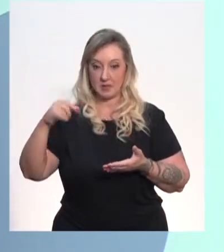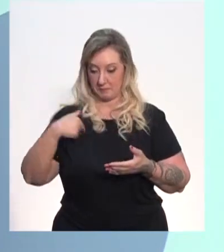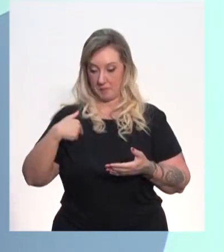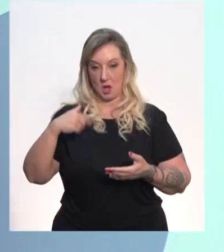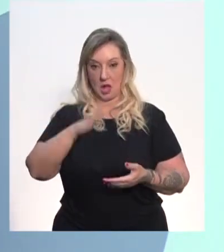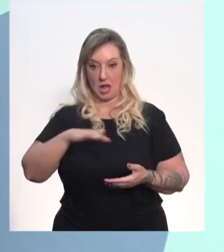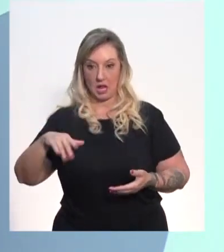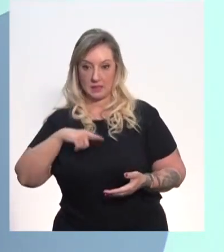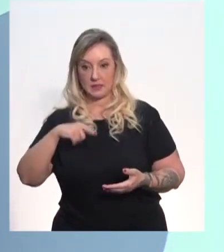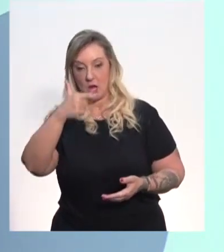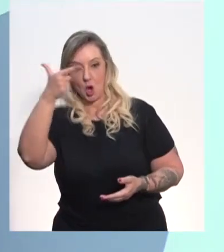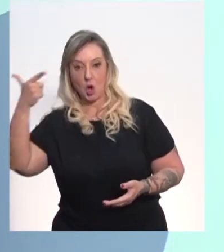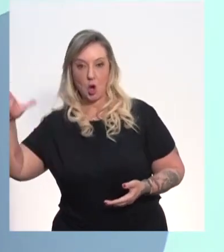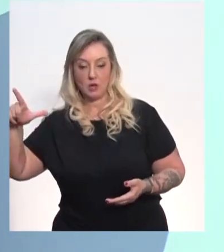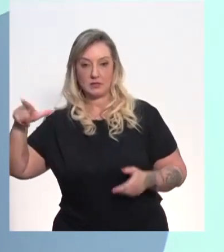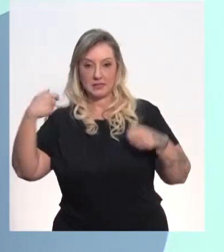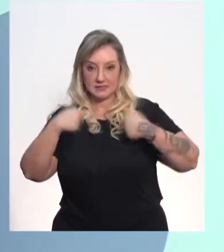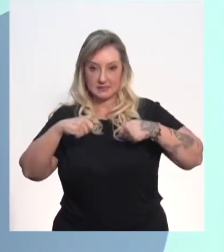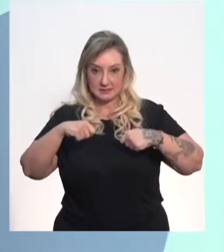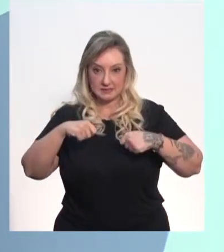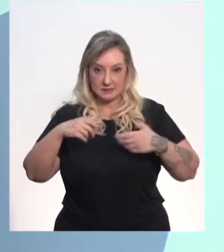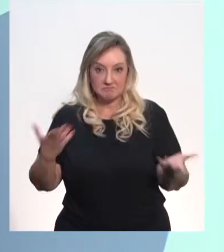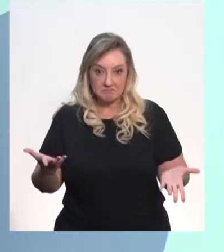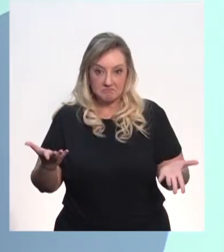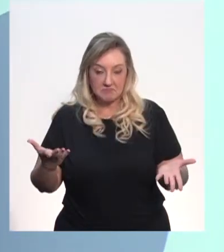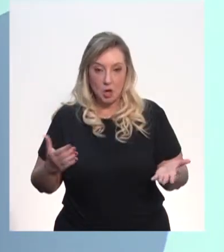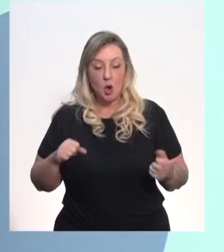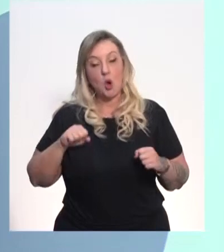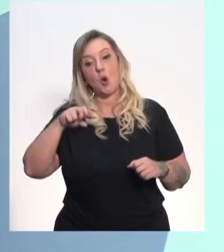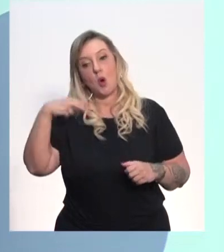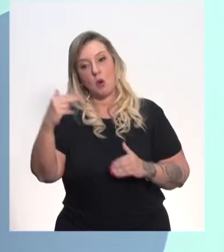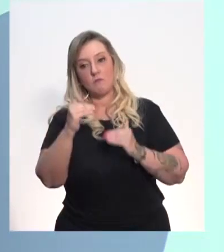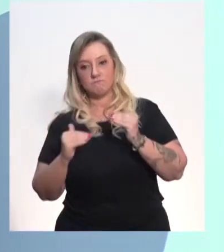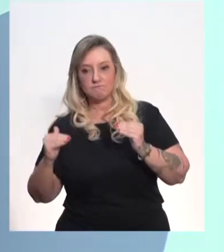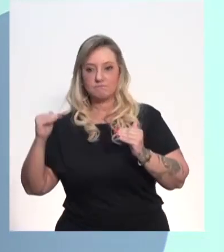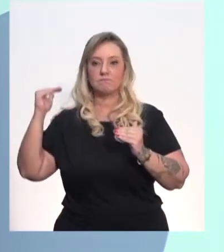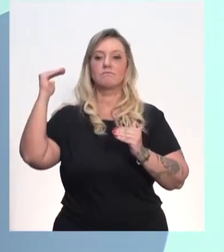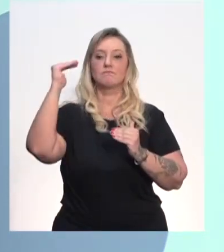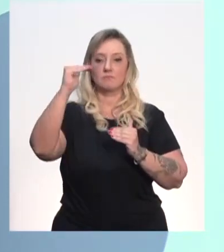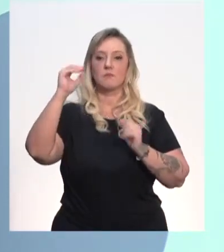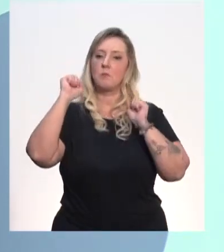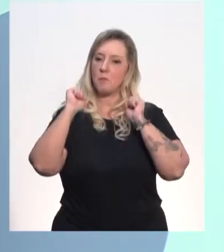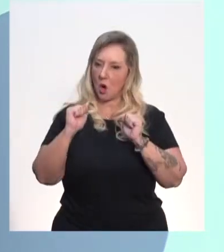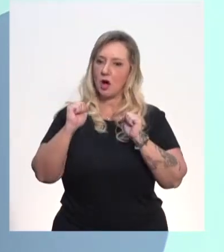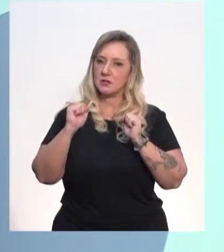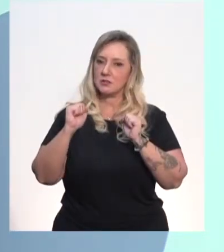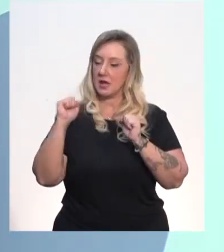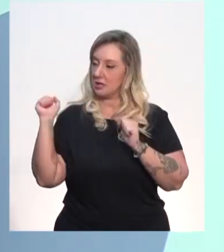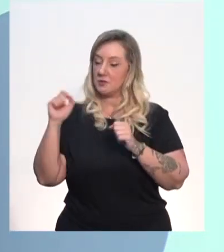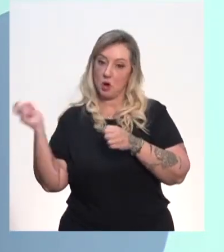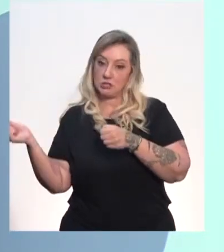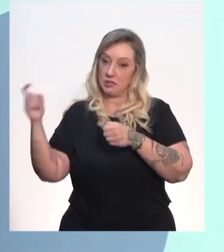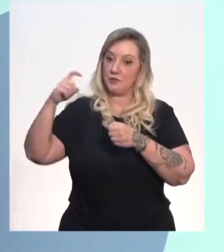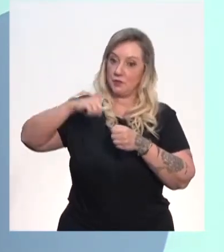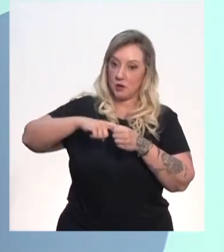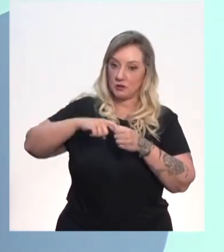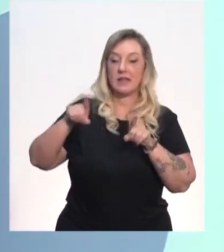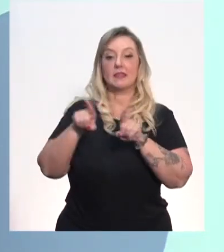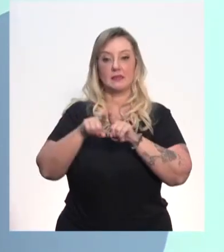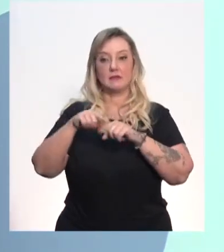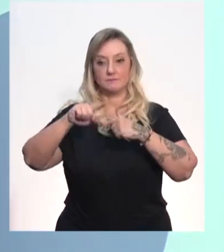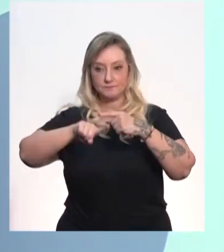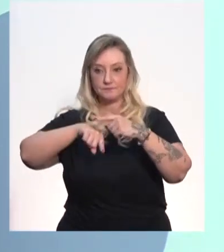com as famílias, e ferramentas também para ensinar. Então, hoje a gente vai falar um pouquinho de uma